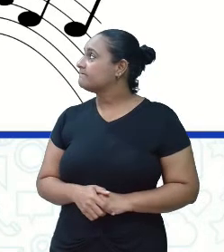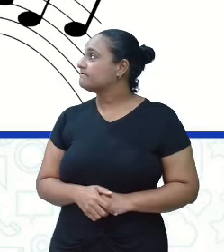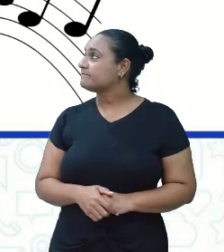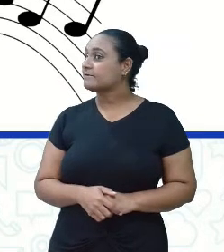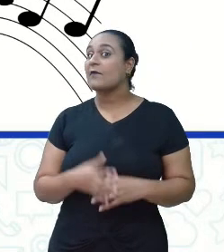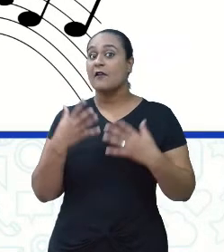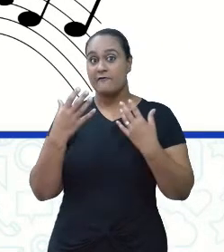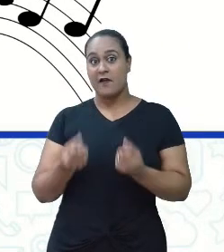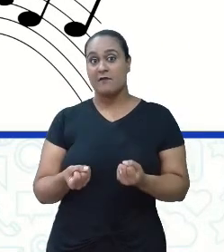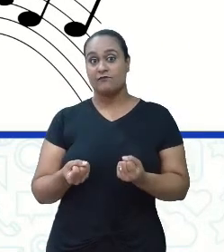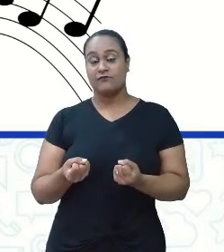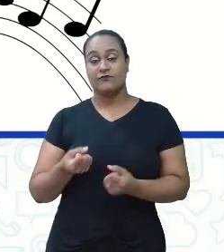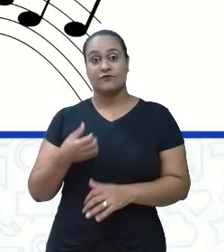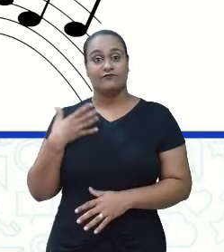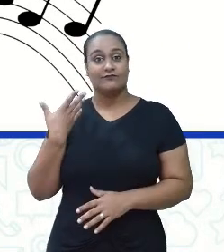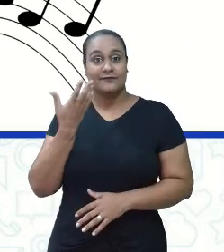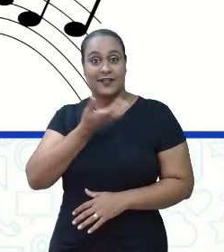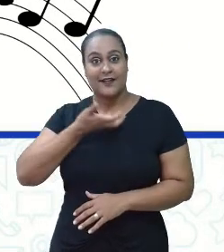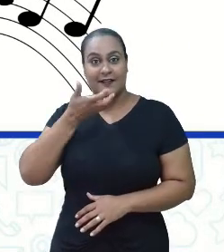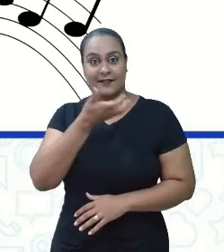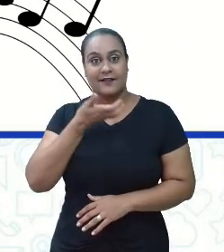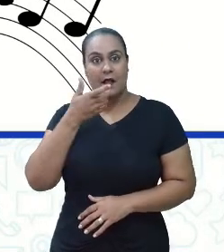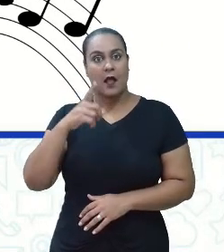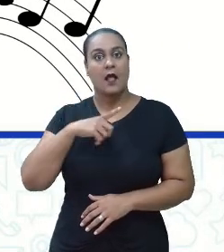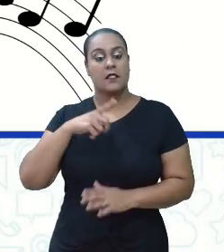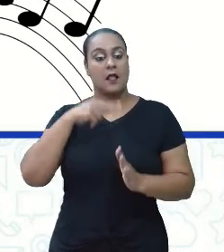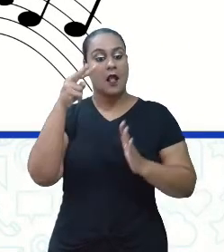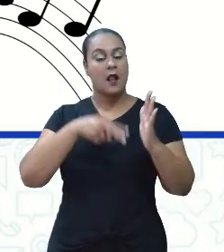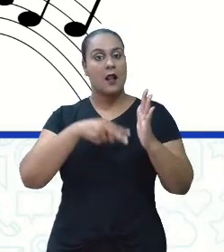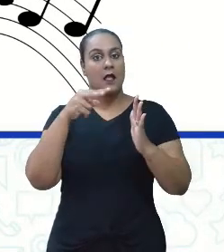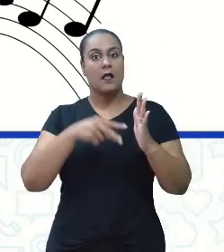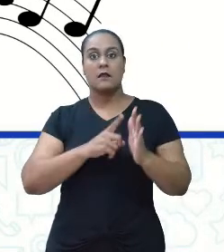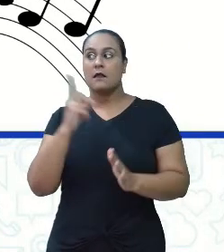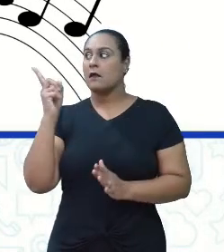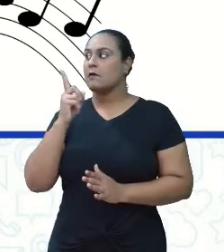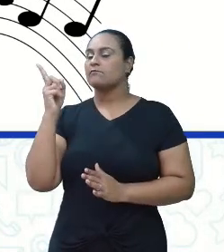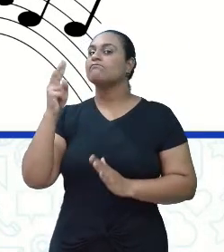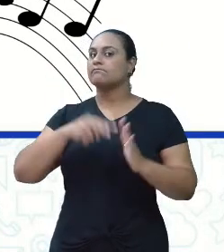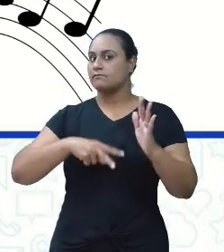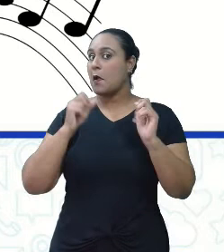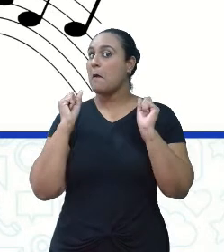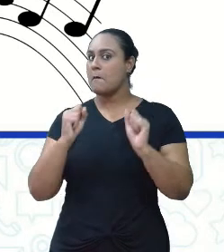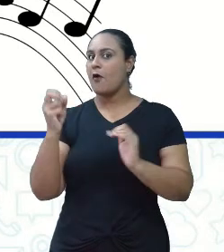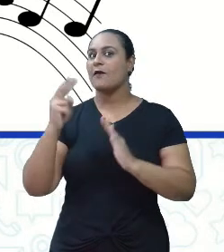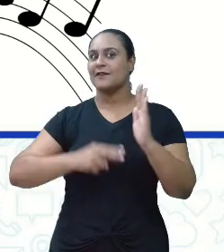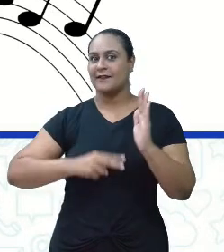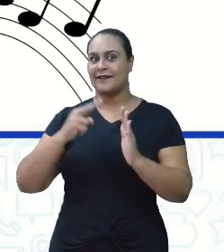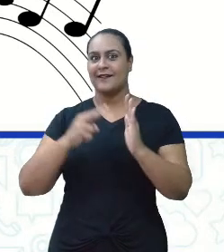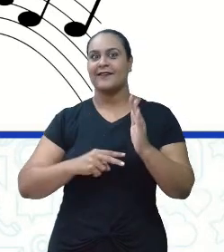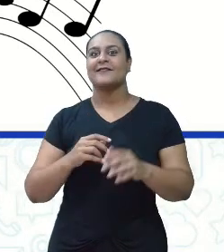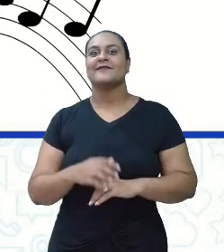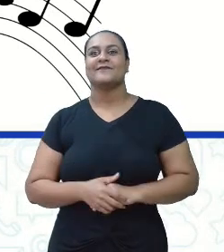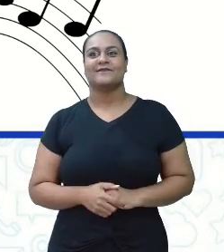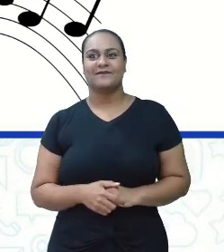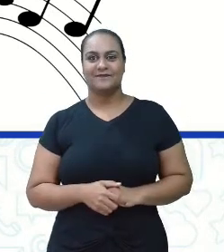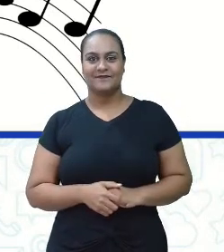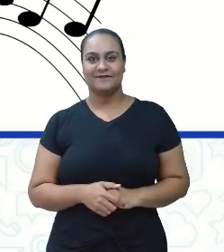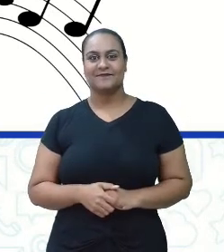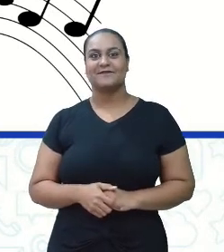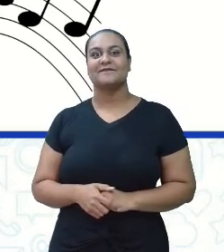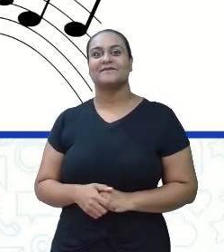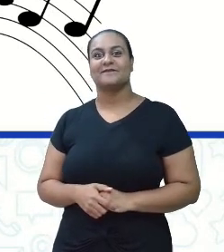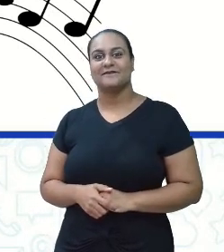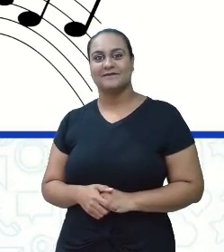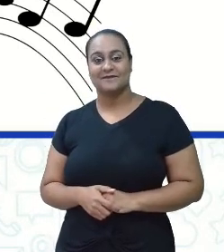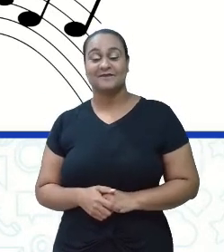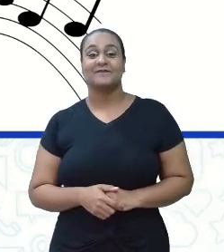cantar? Vamos cantar? Olha só, hein? Acompanha comigo, hein? 3, 2, 1. Então,